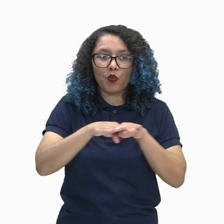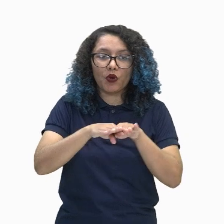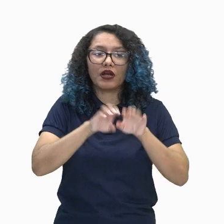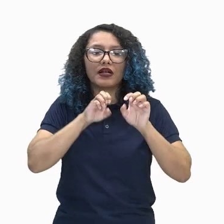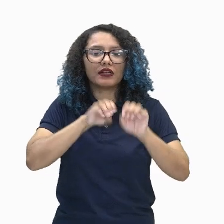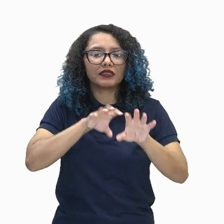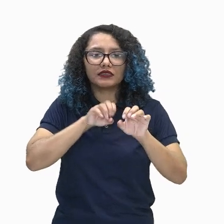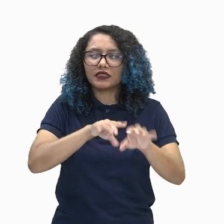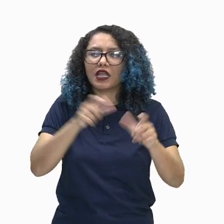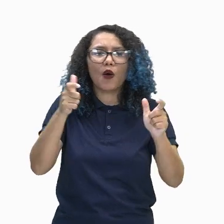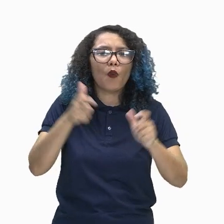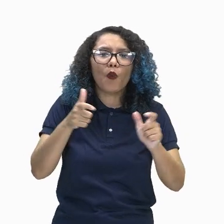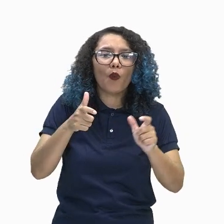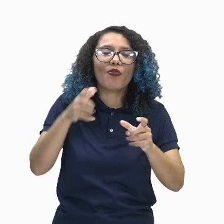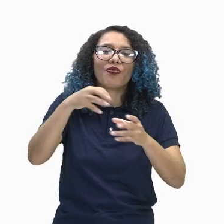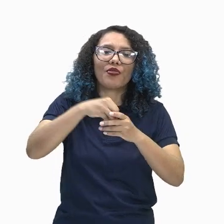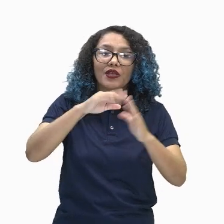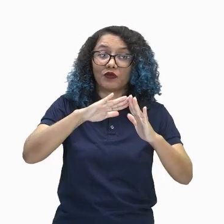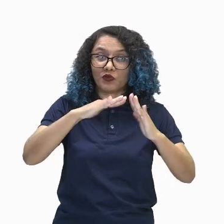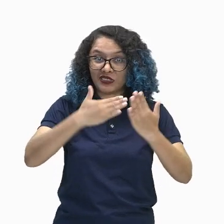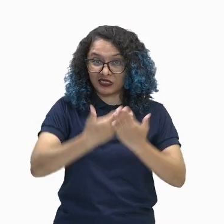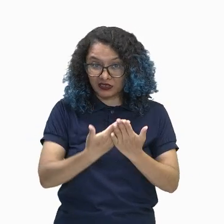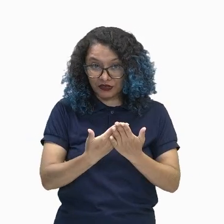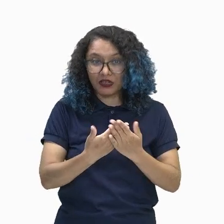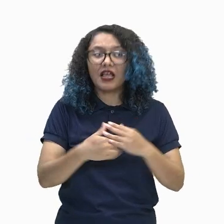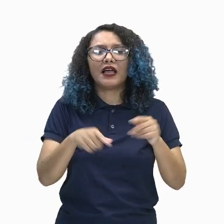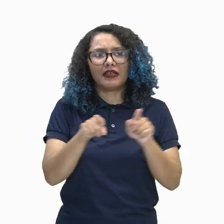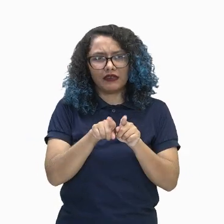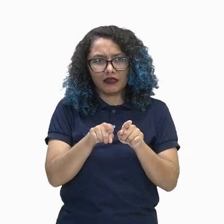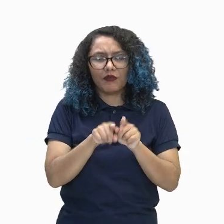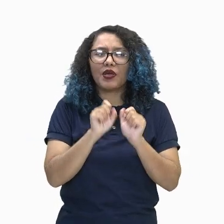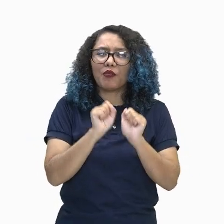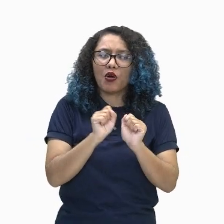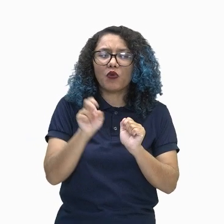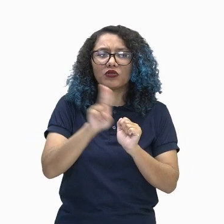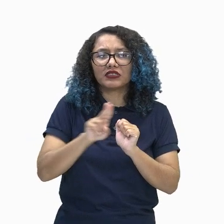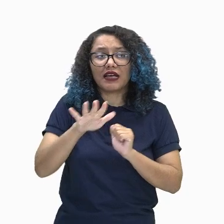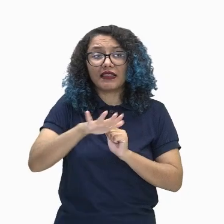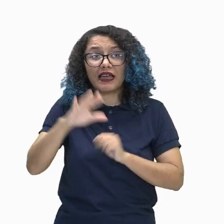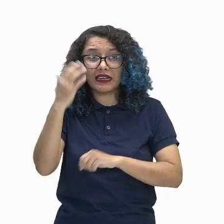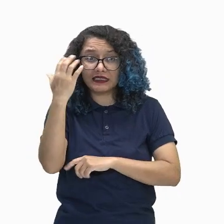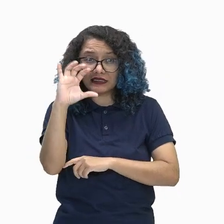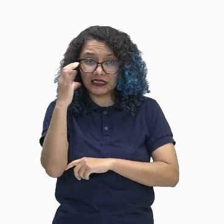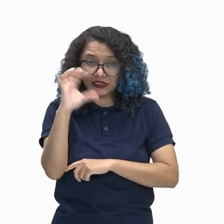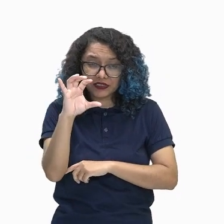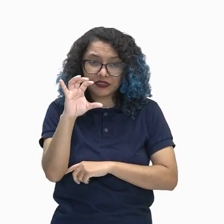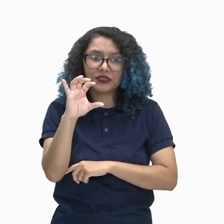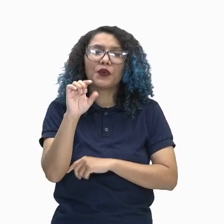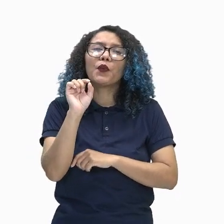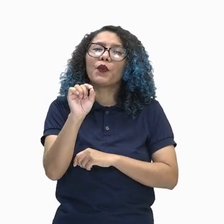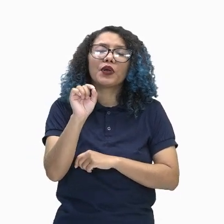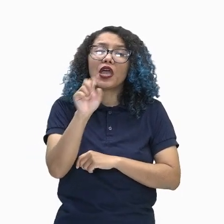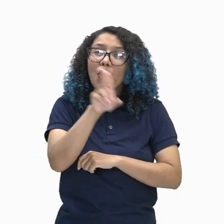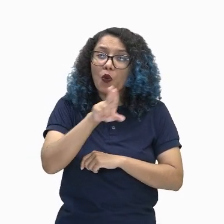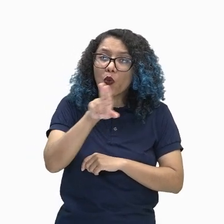nas escolas e serve de veículo às ciências que se apresentam como